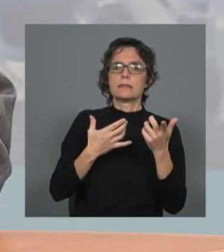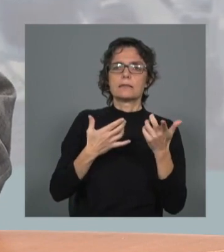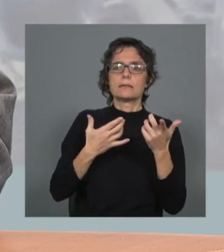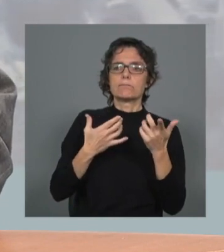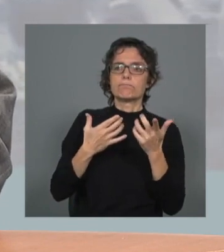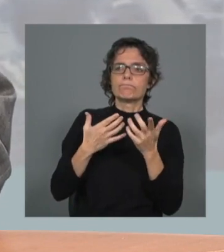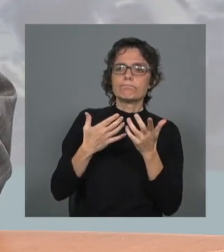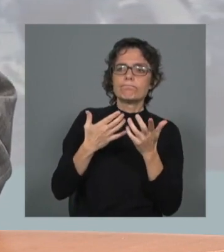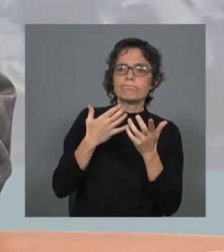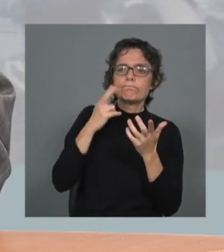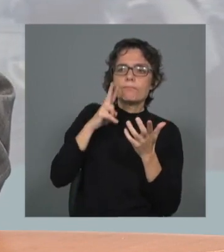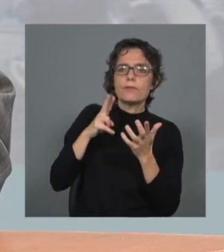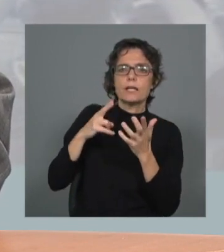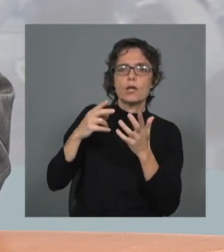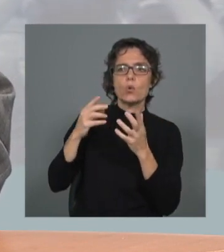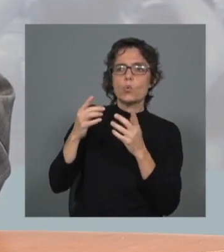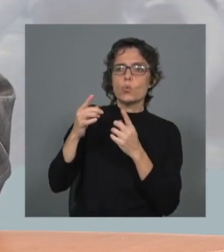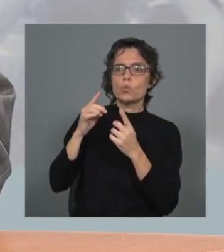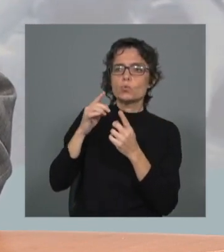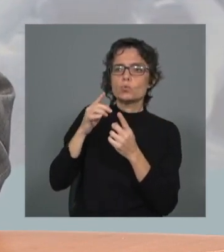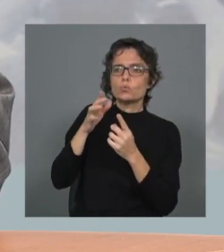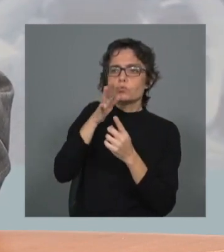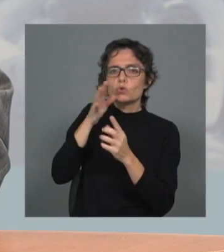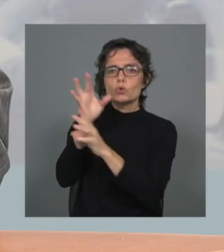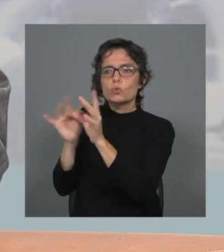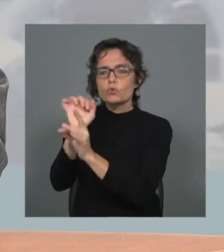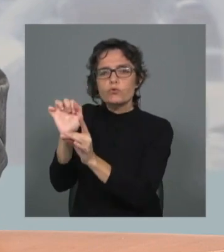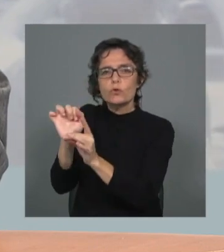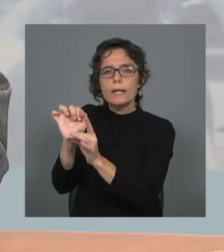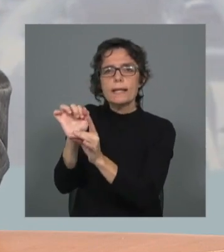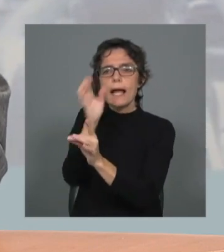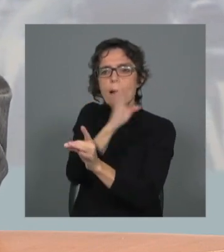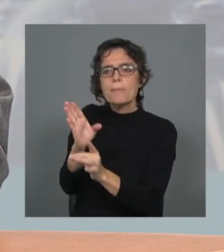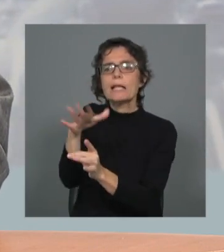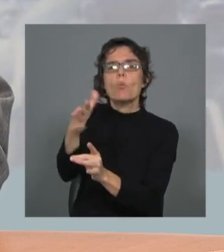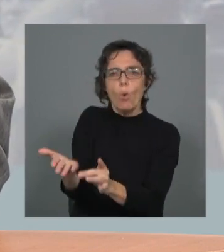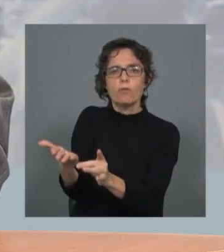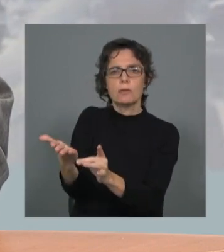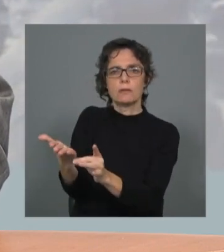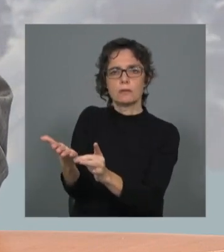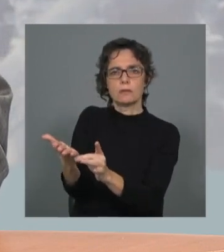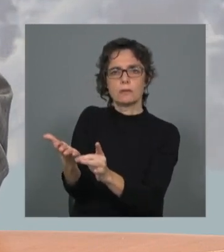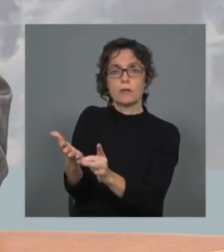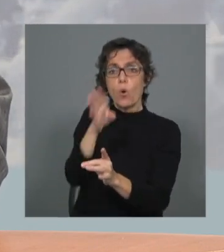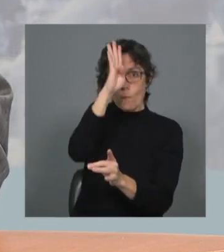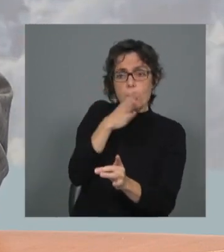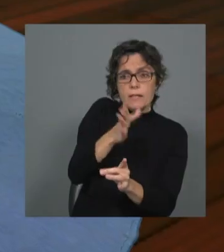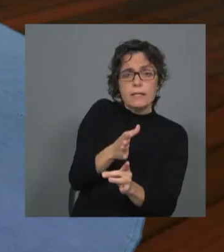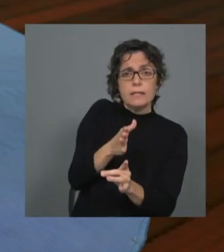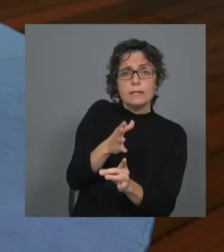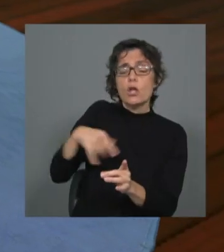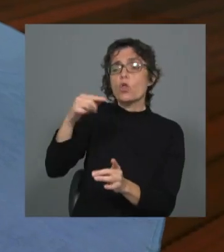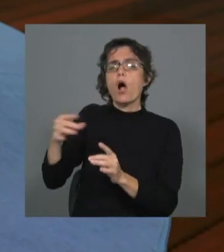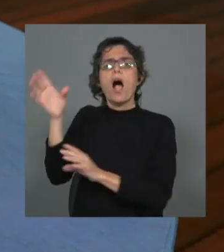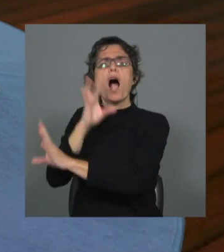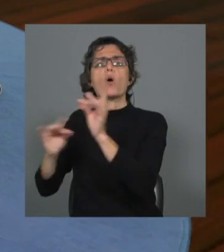em atos, não pode ser apenas discurso. E foi uma das coisas que ele disse assim subtilmente, disse, não vale a pena estar constantemente a proclamar